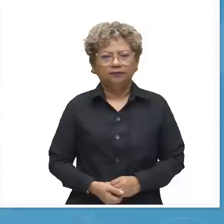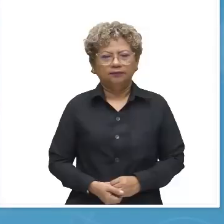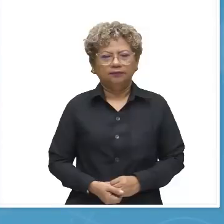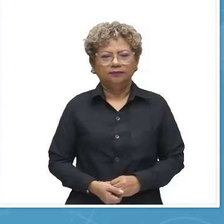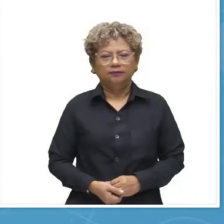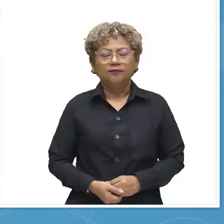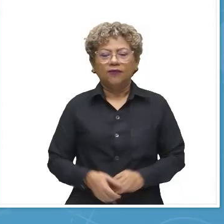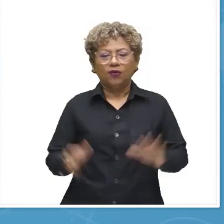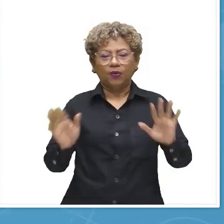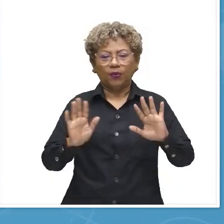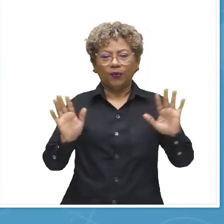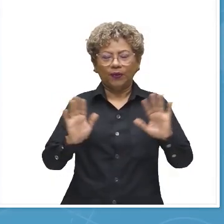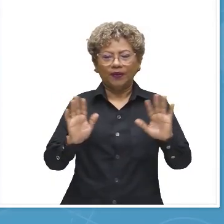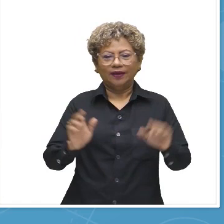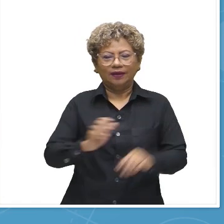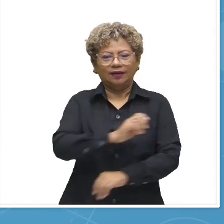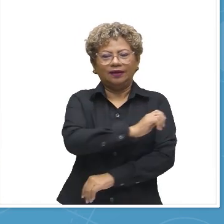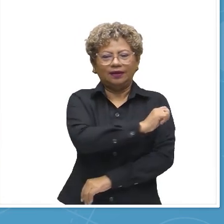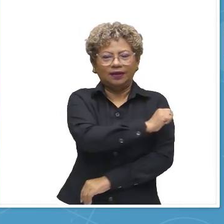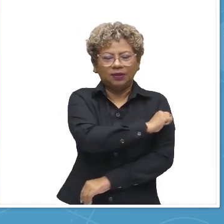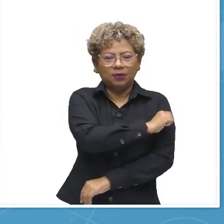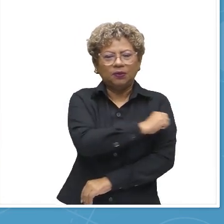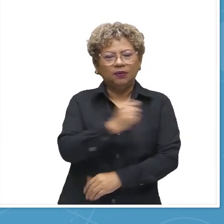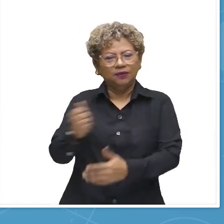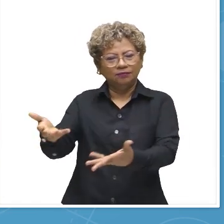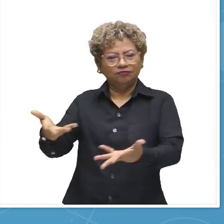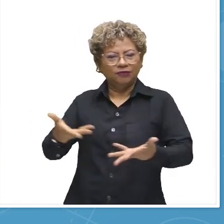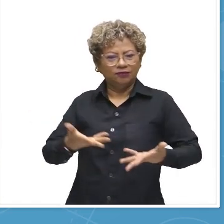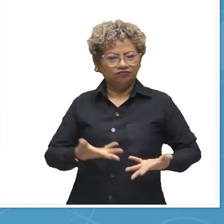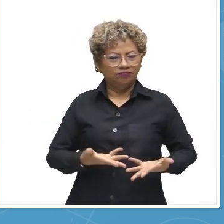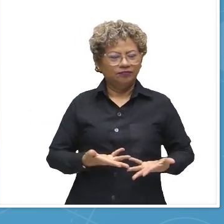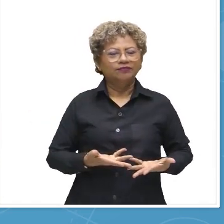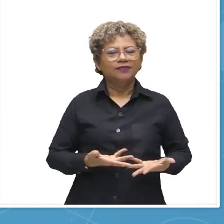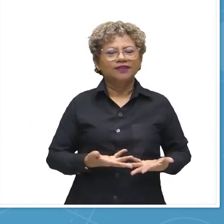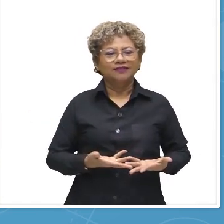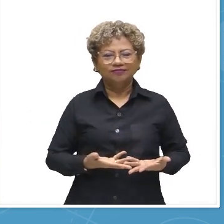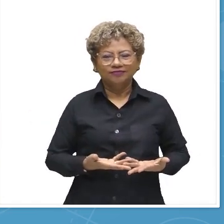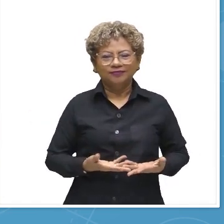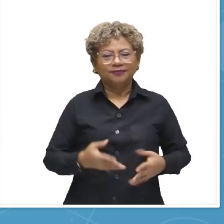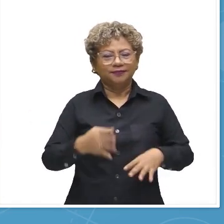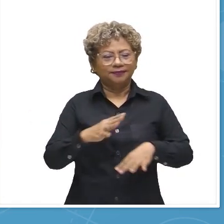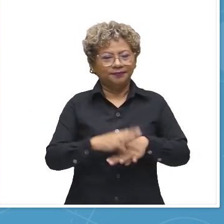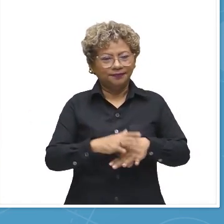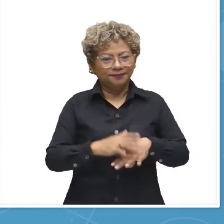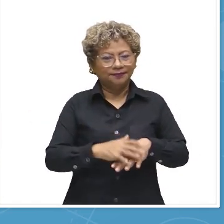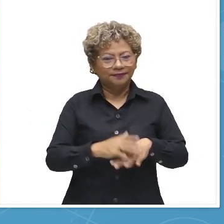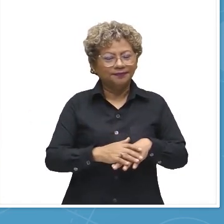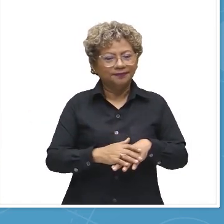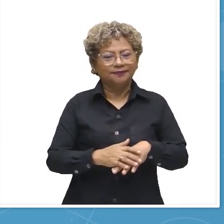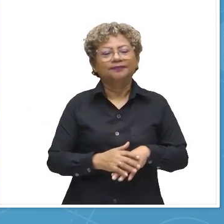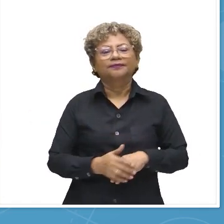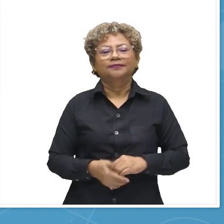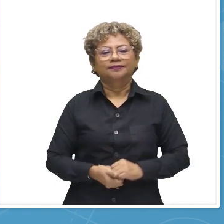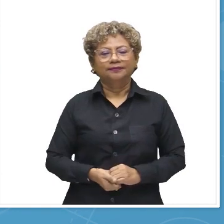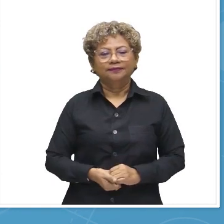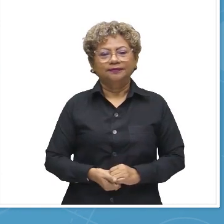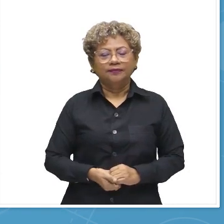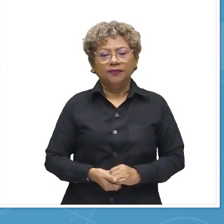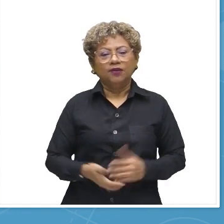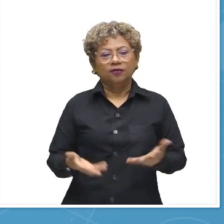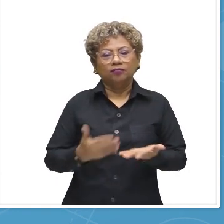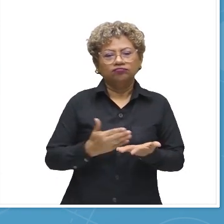Olá, turmas! Olá, alunos! Sejam bem-vindos à aula de matemática. Depois dessa aula com o professor Denilson, daremos